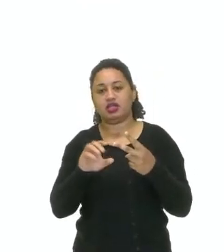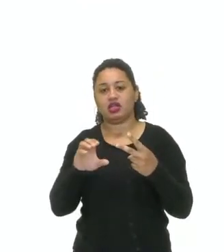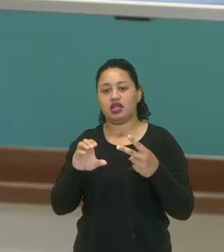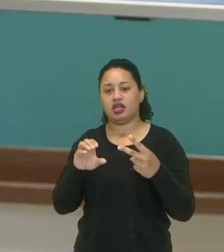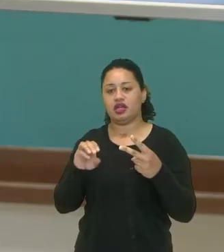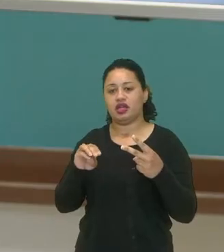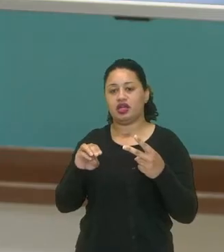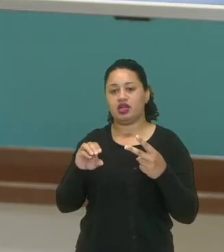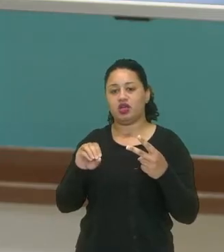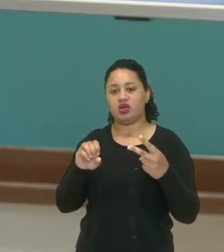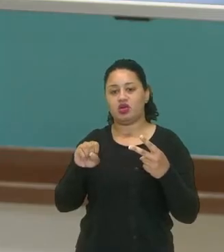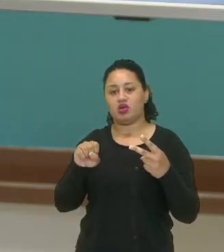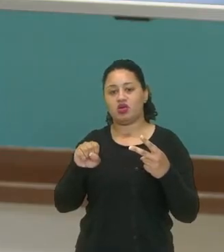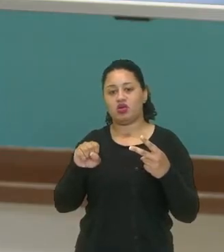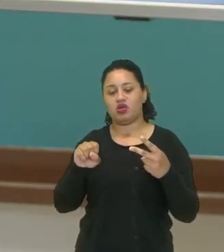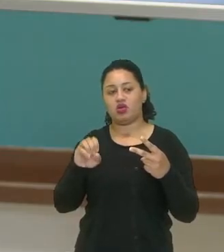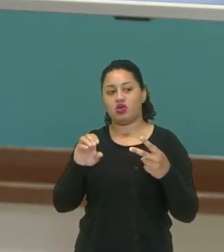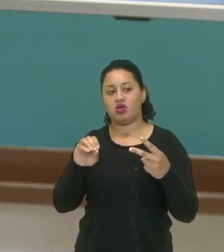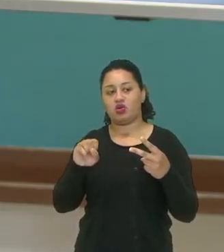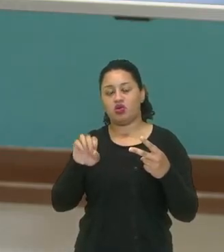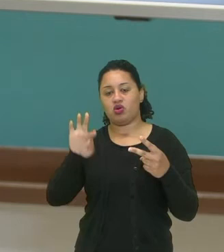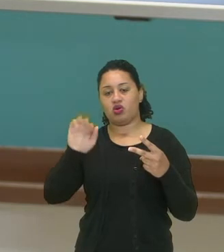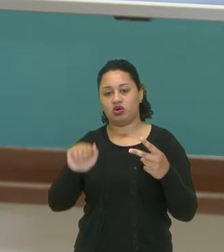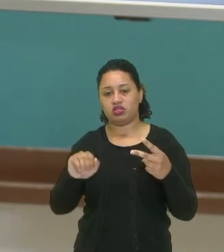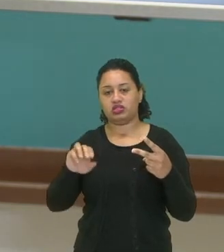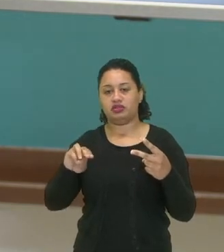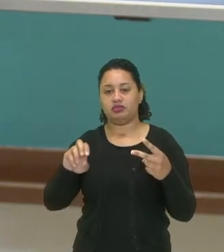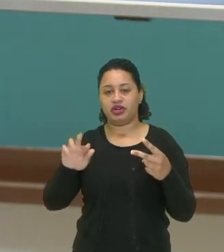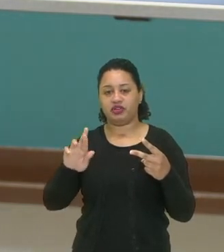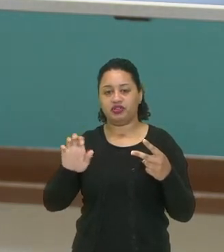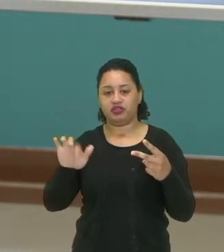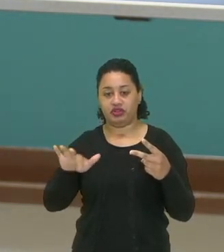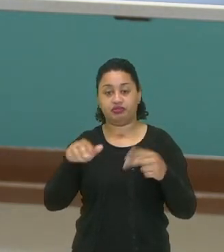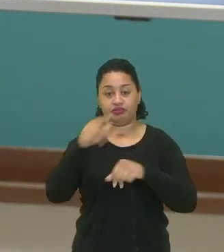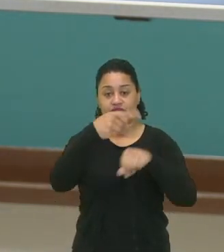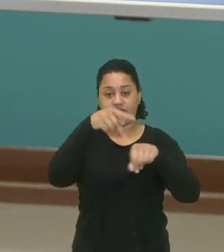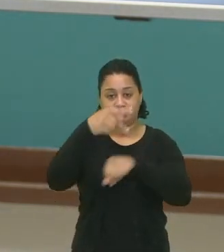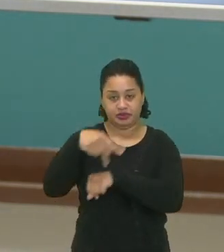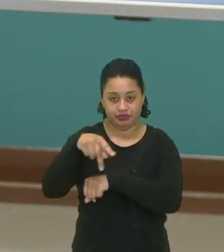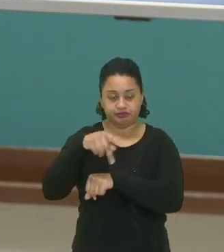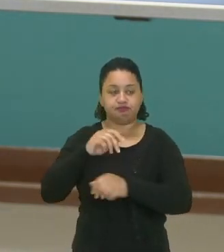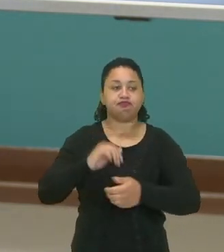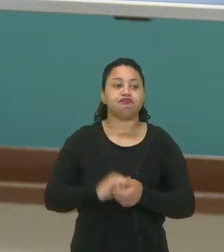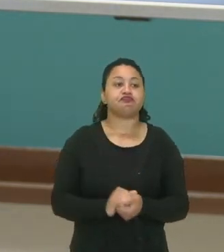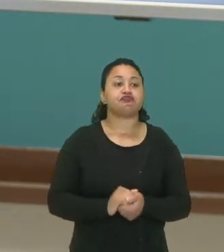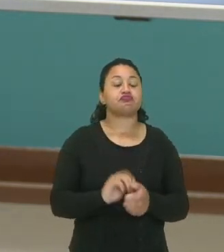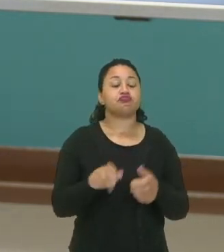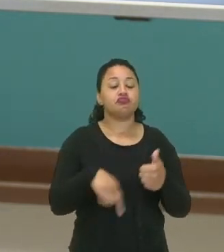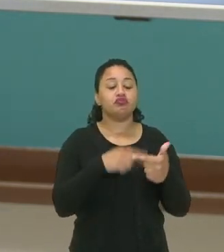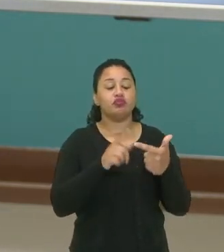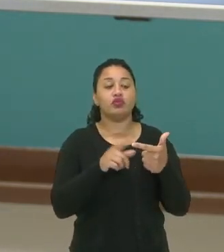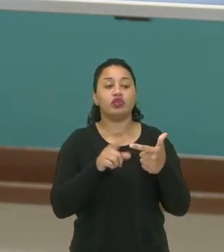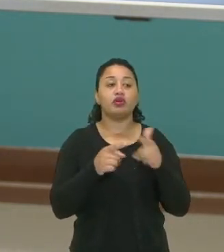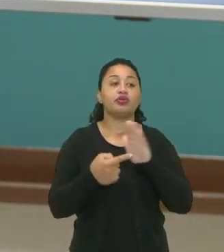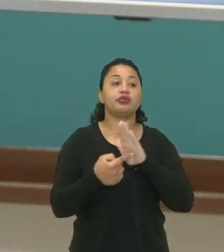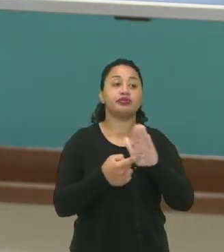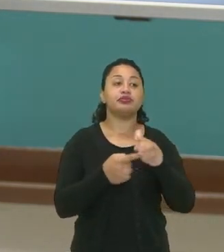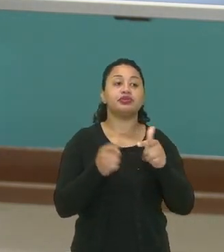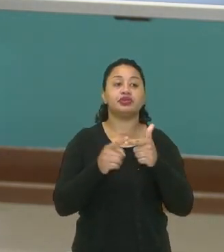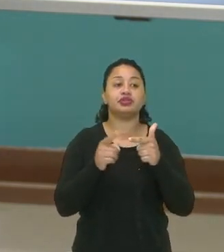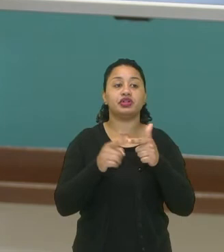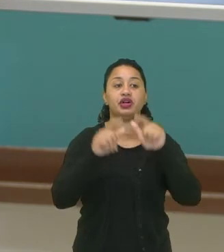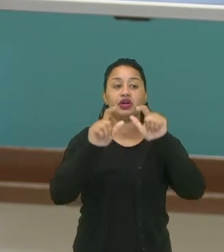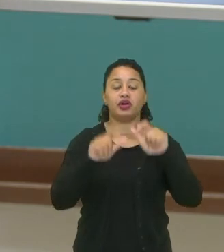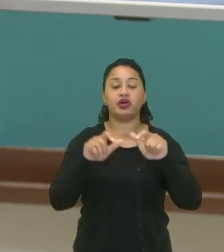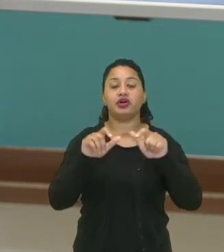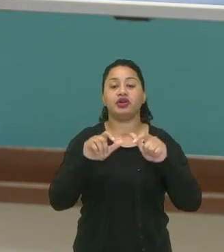da África. Muito bem. E aqui também temos um mapa agora mostrando a região dos climas tropicais da África, né? Então, o